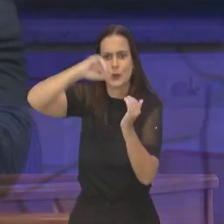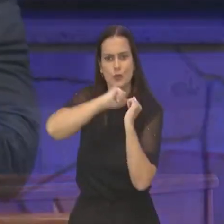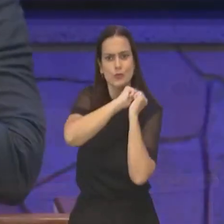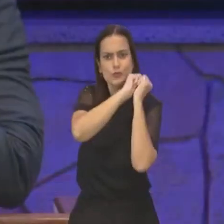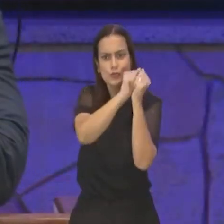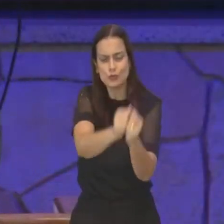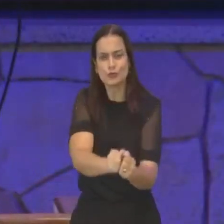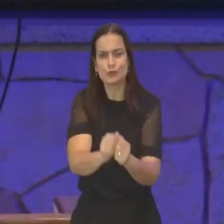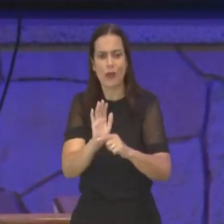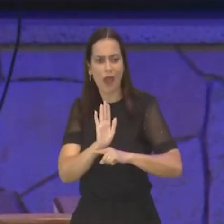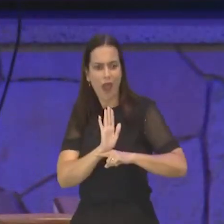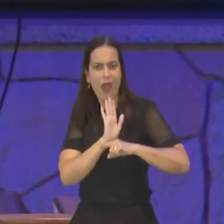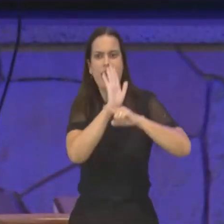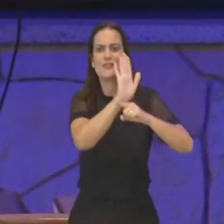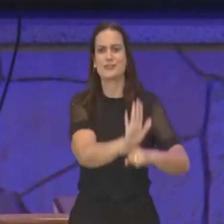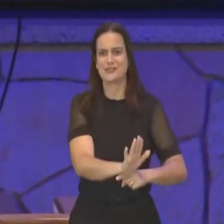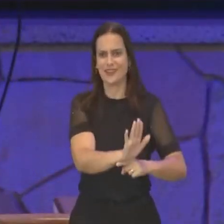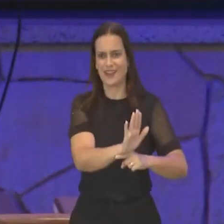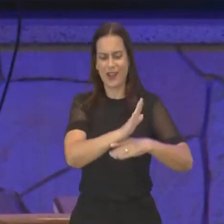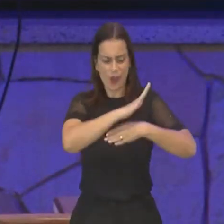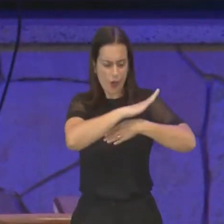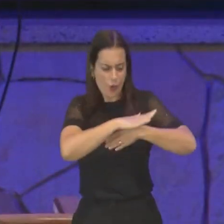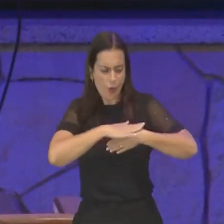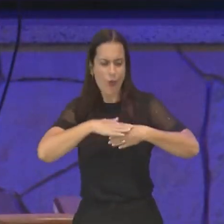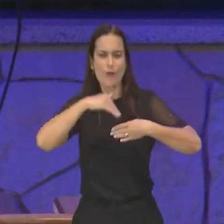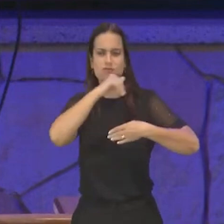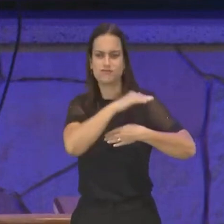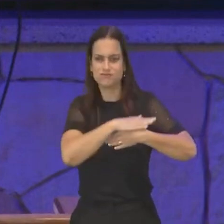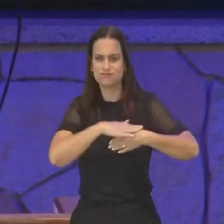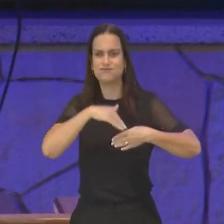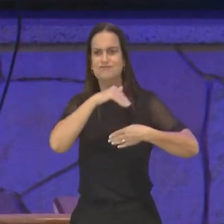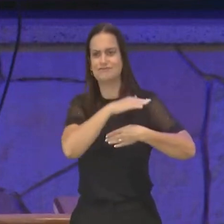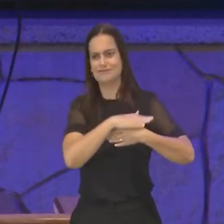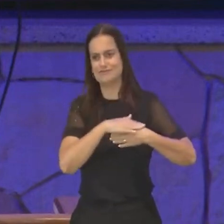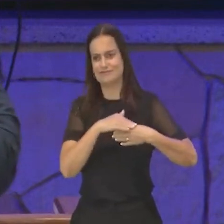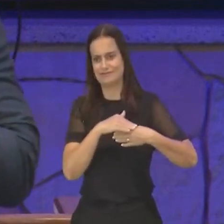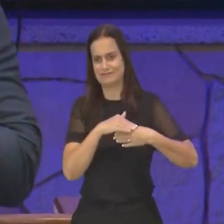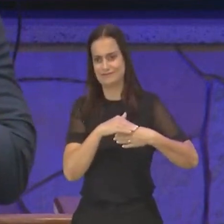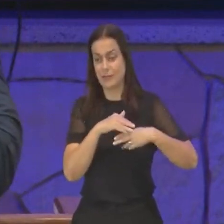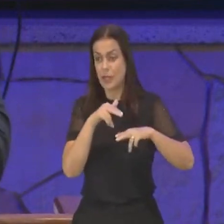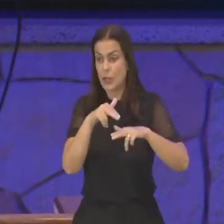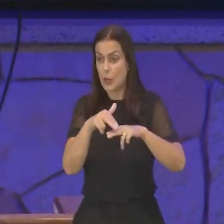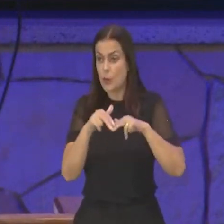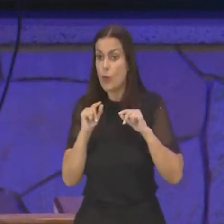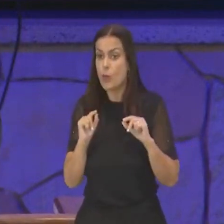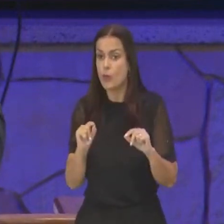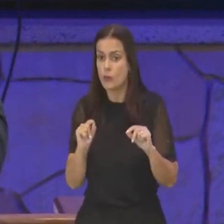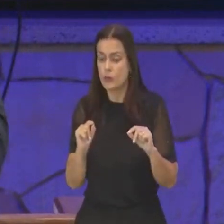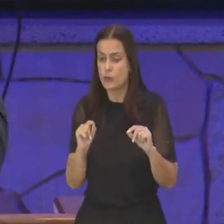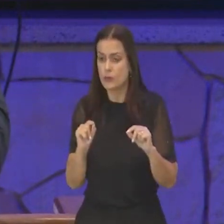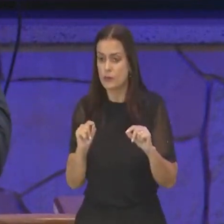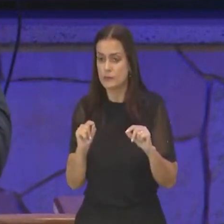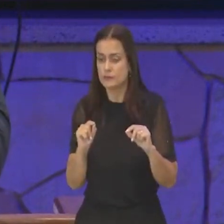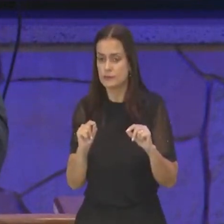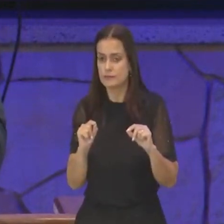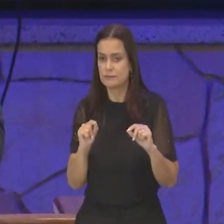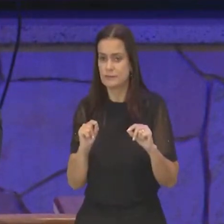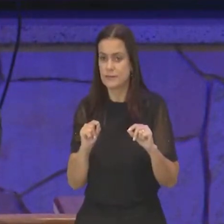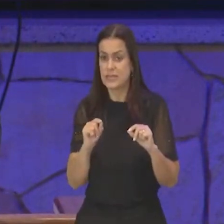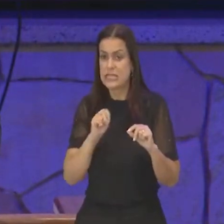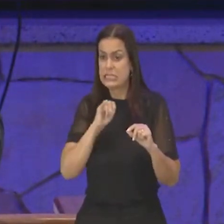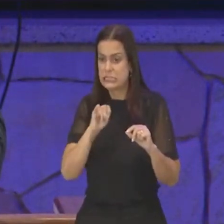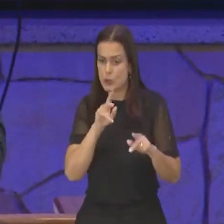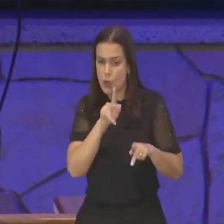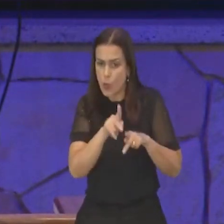o ajudador, o Consolador. E por isso, cheios